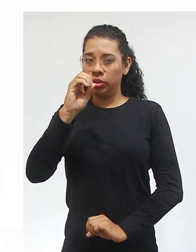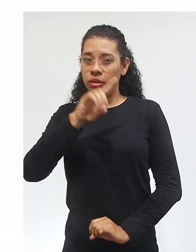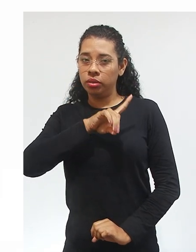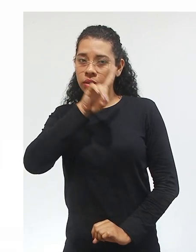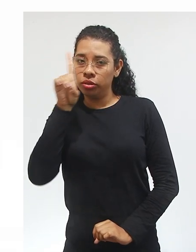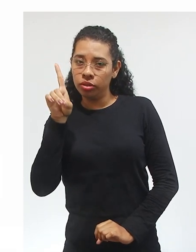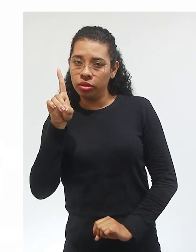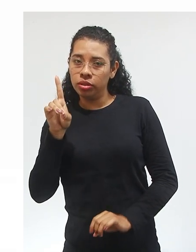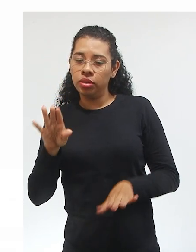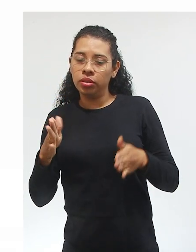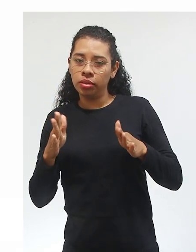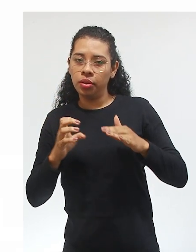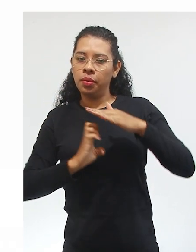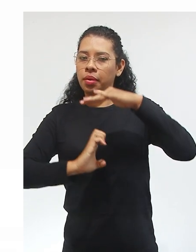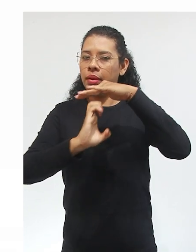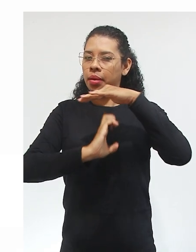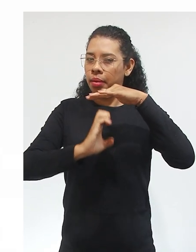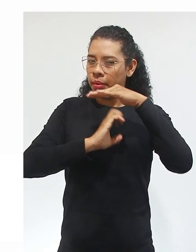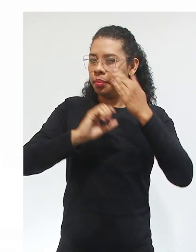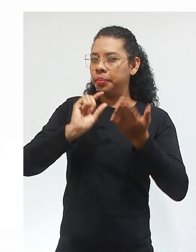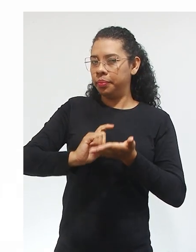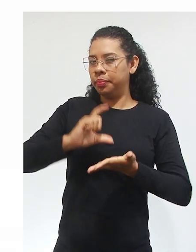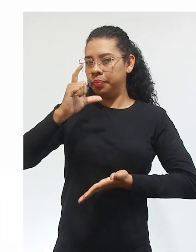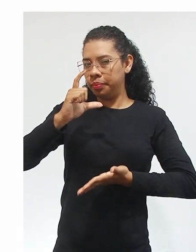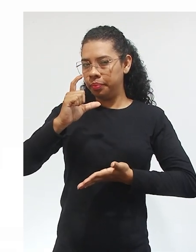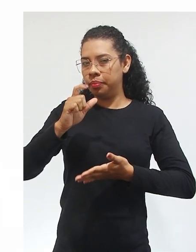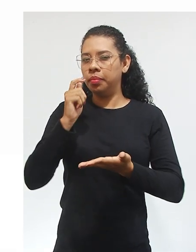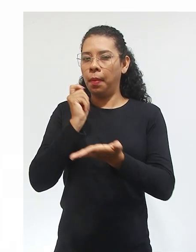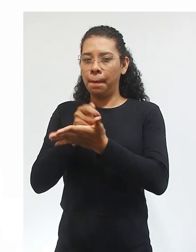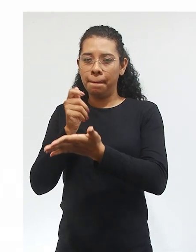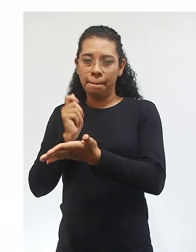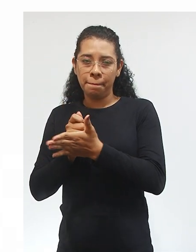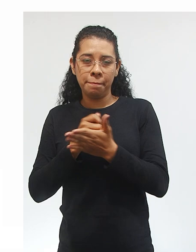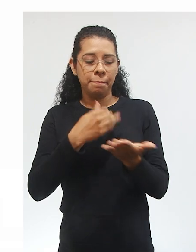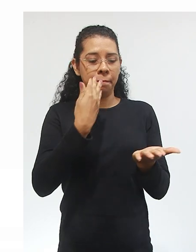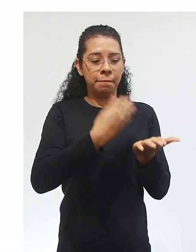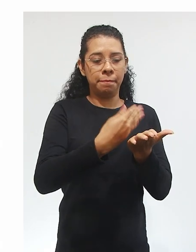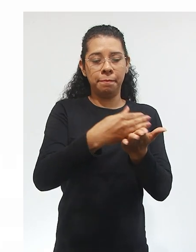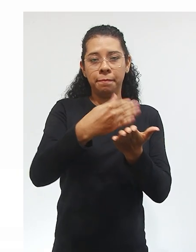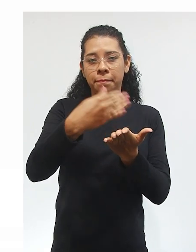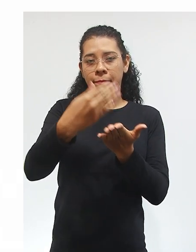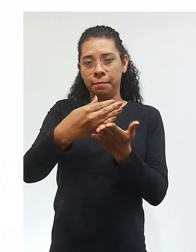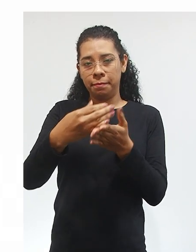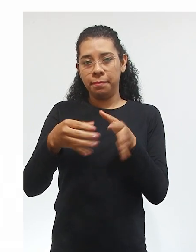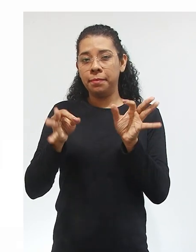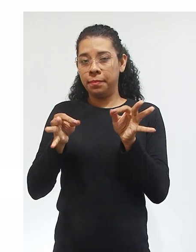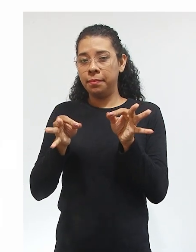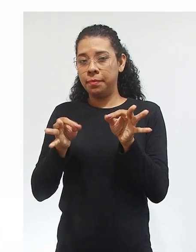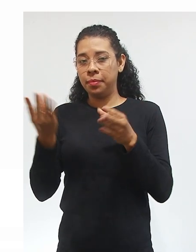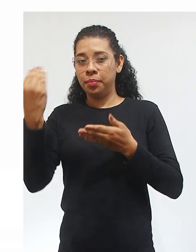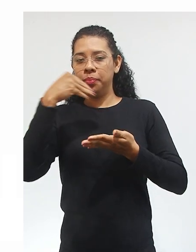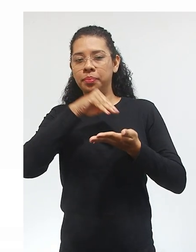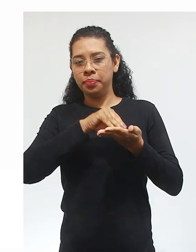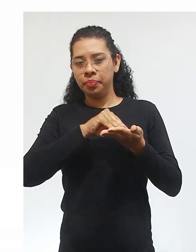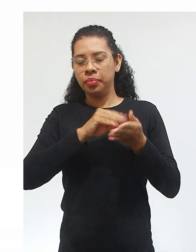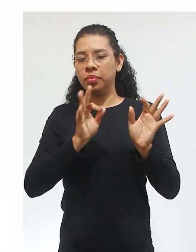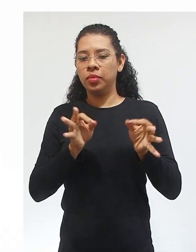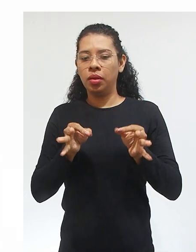então a maioria das empresas, se a maioria das empresas aí consegue fazer um parcelado aí pra gente, né, então você já sabe que tá